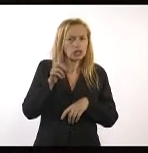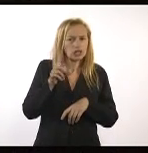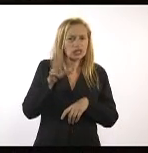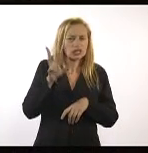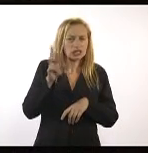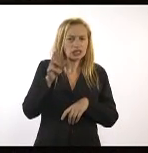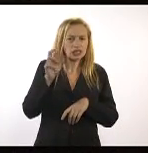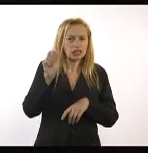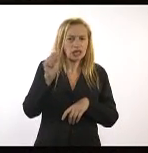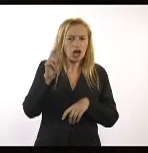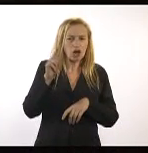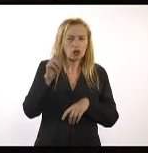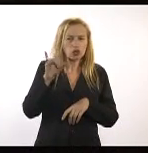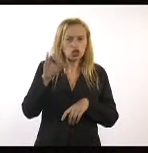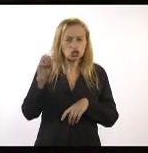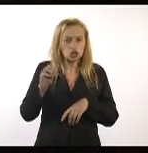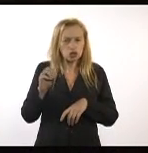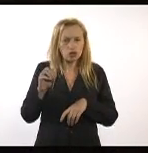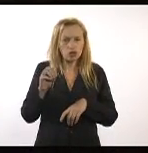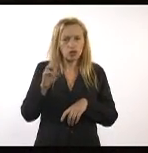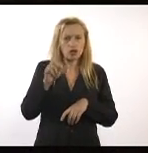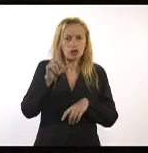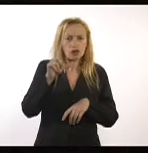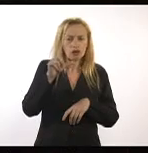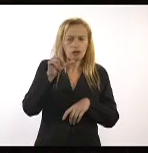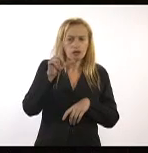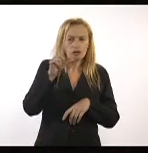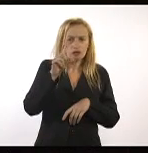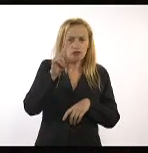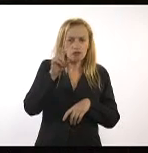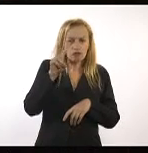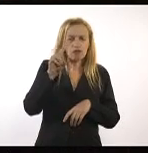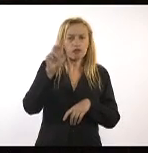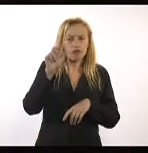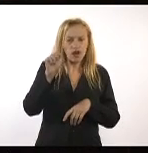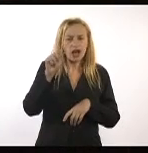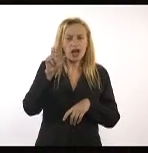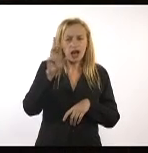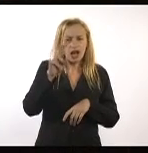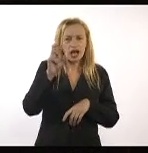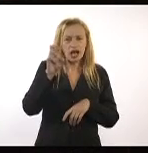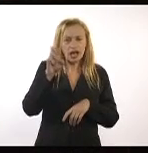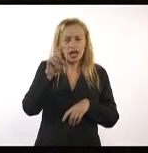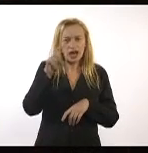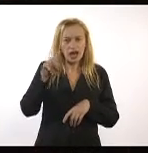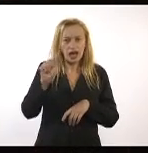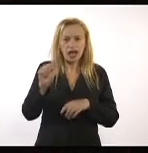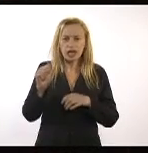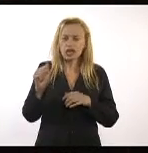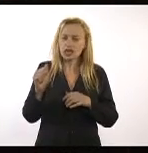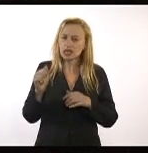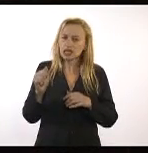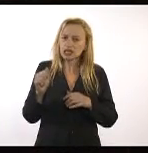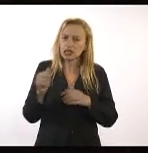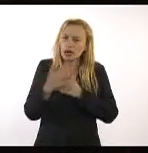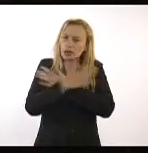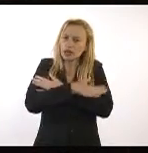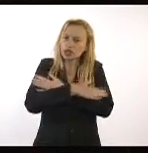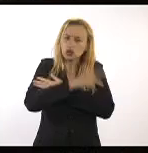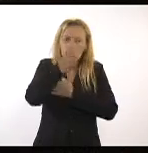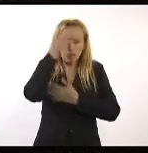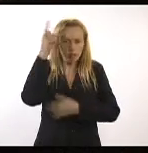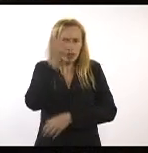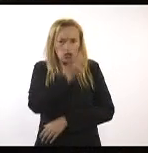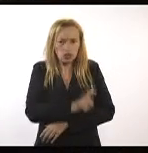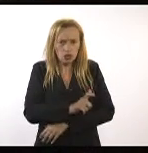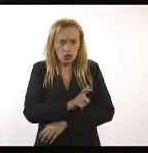varella ele abraçou ali um uma pessoa